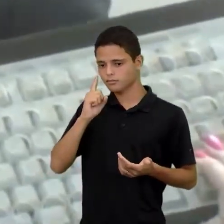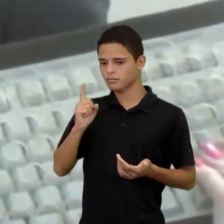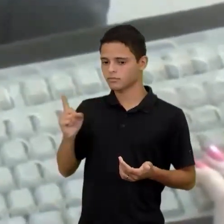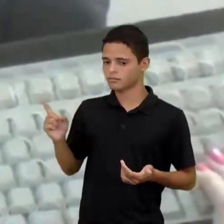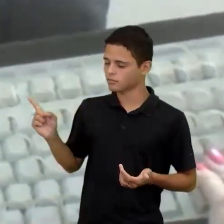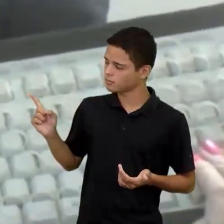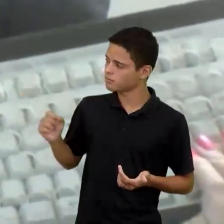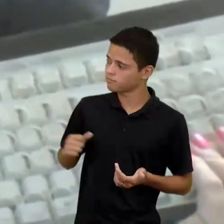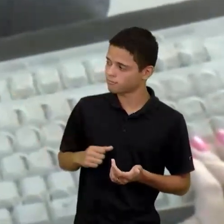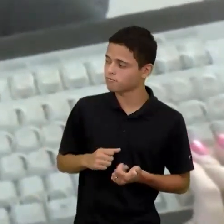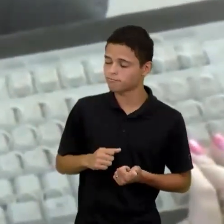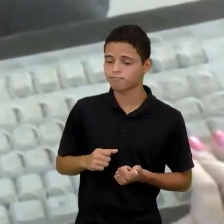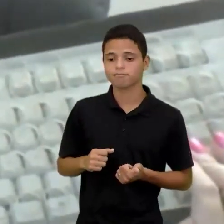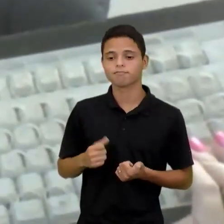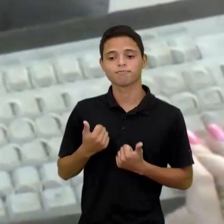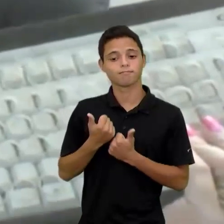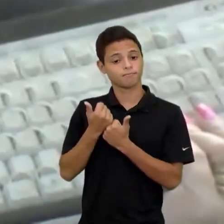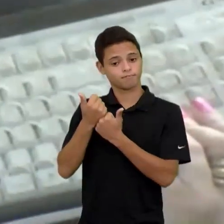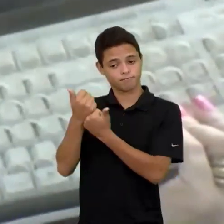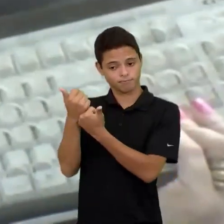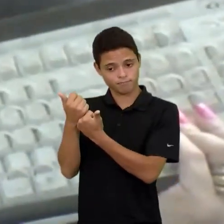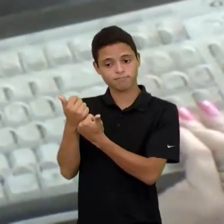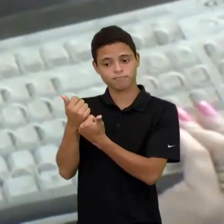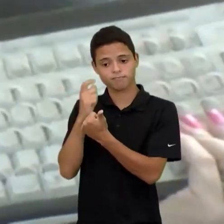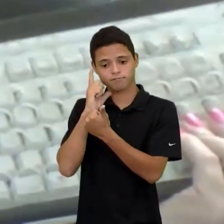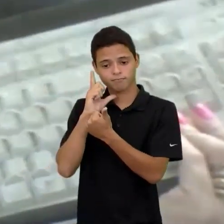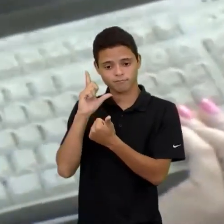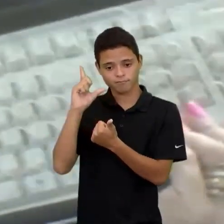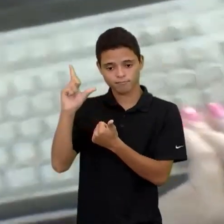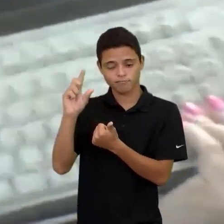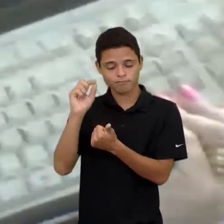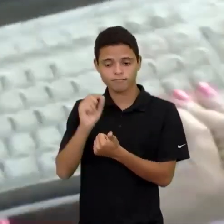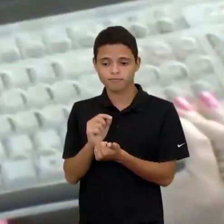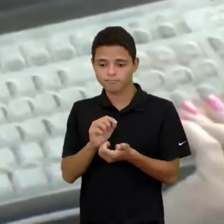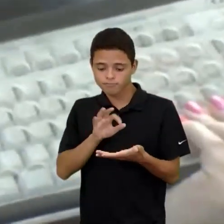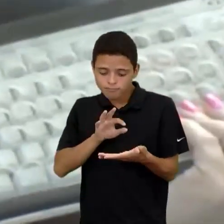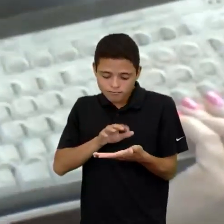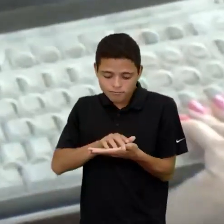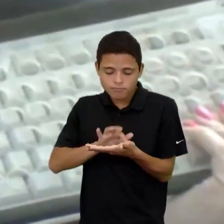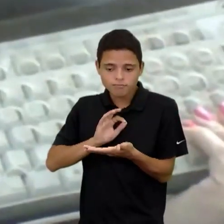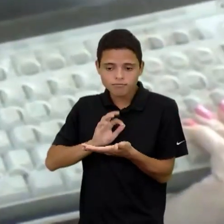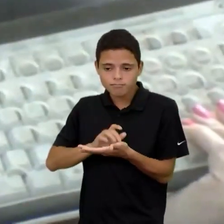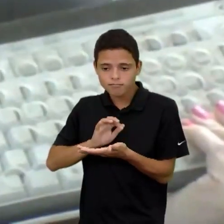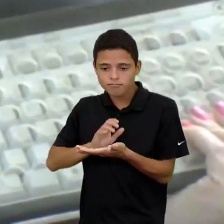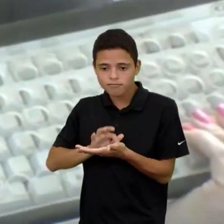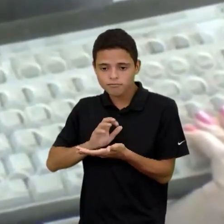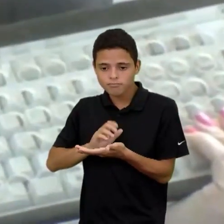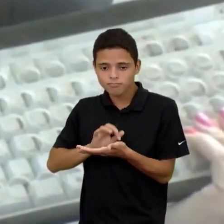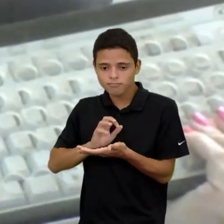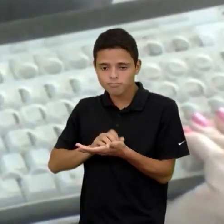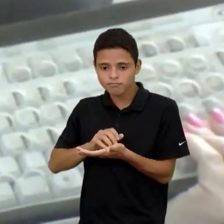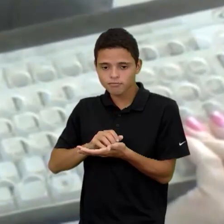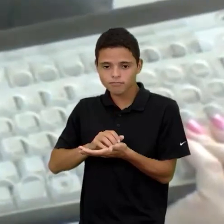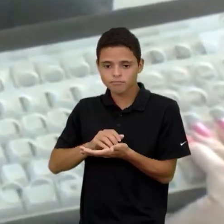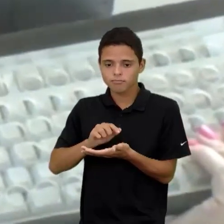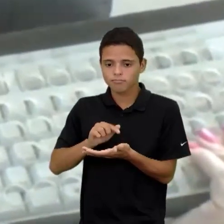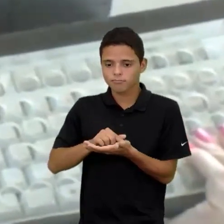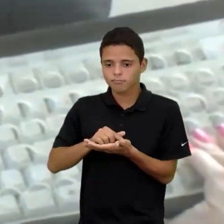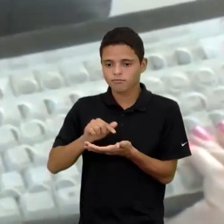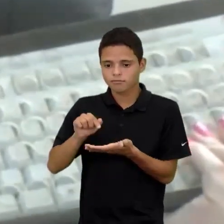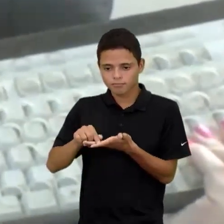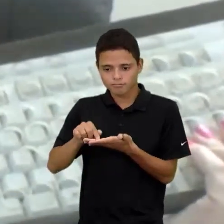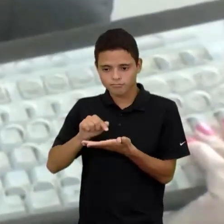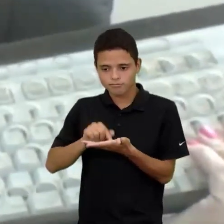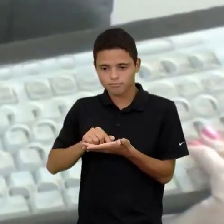o apoio facilitador de punho e polegar, ele consegue, ó. E aí ele não clica na outra letra que